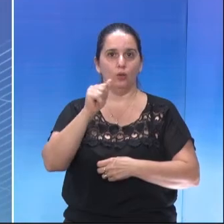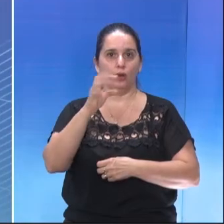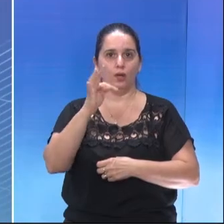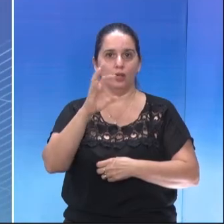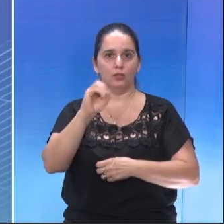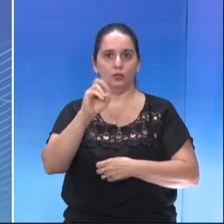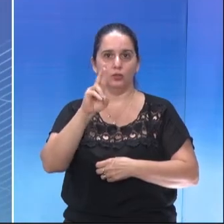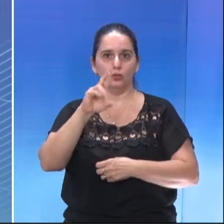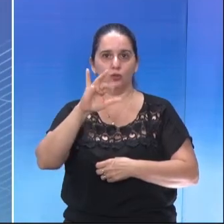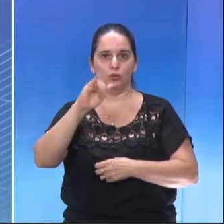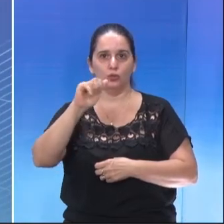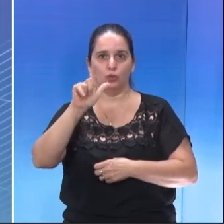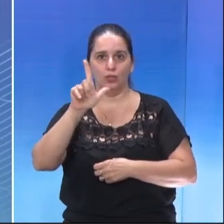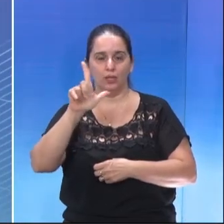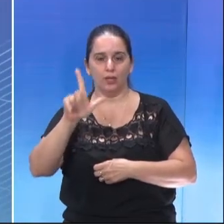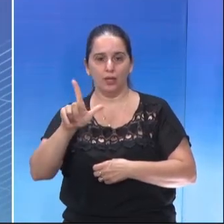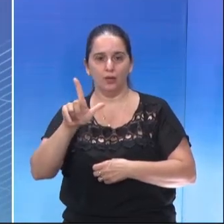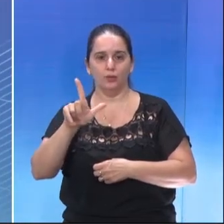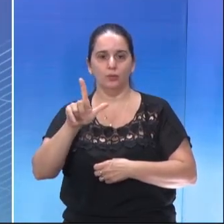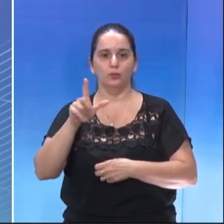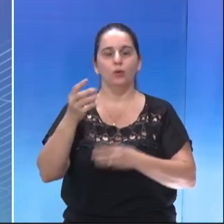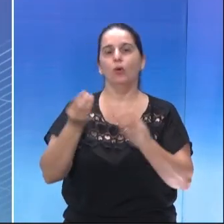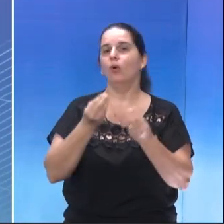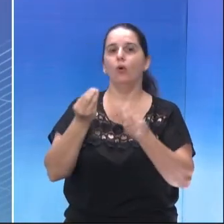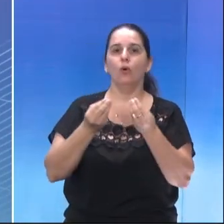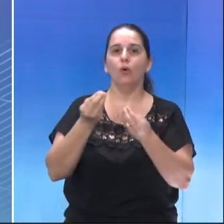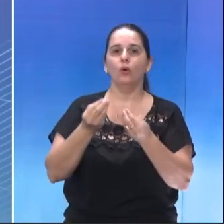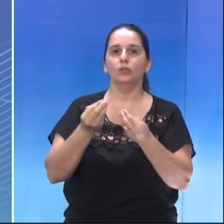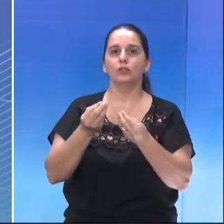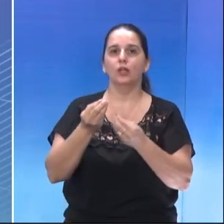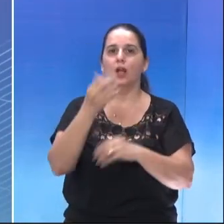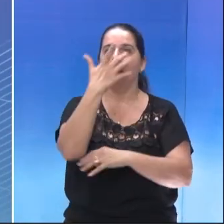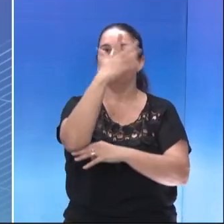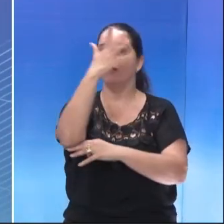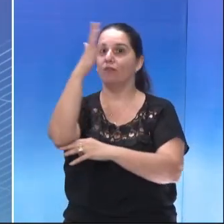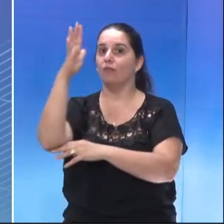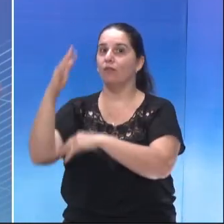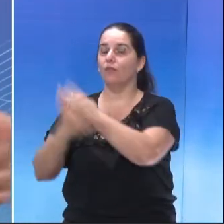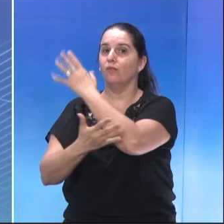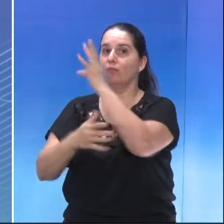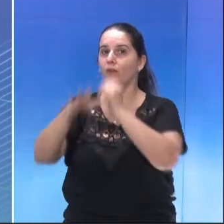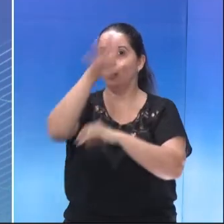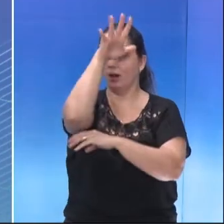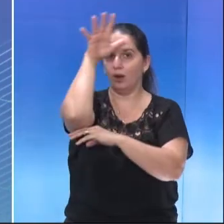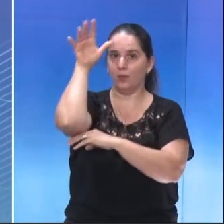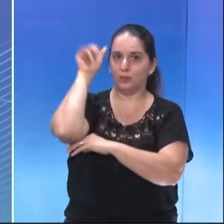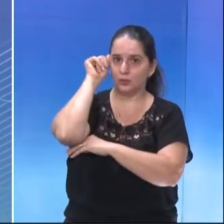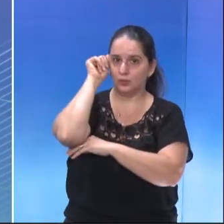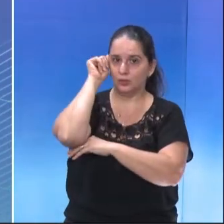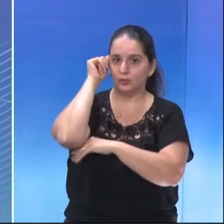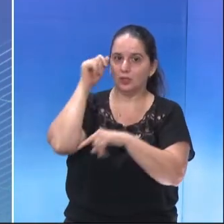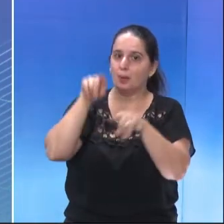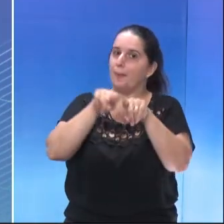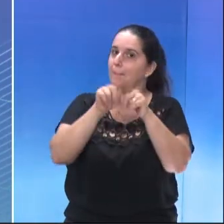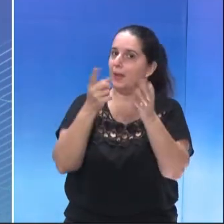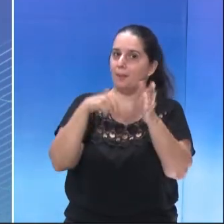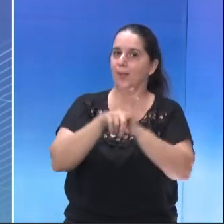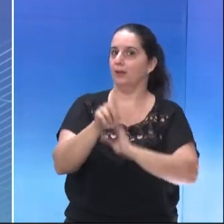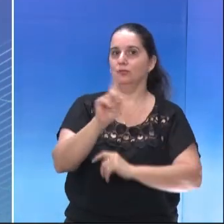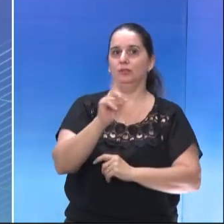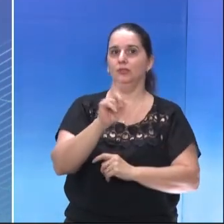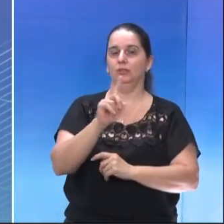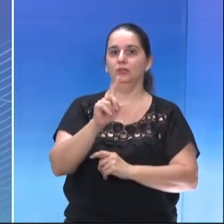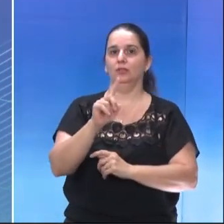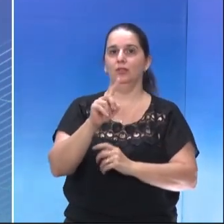tem uma formação vegetal que fica no clima equatorial? A floresta amazônica, que não é o caso da questão, porque a questão está falando